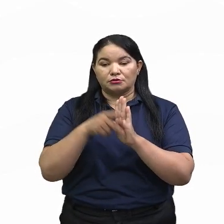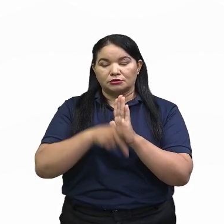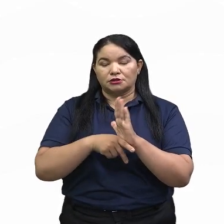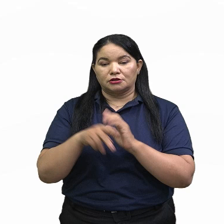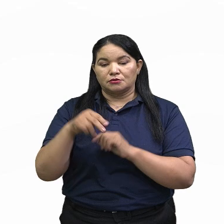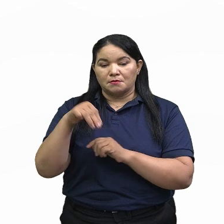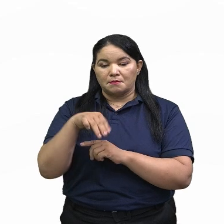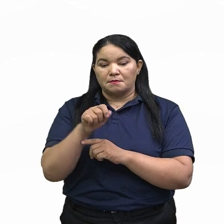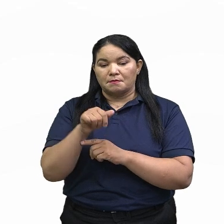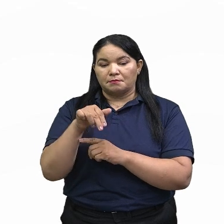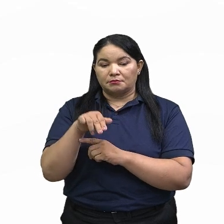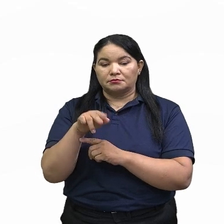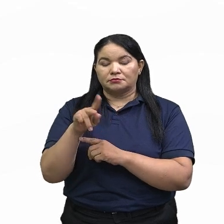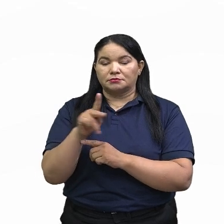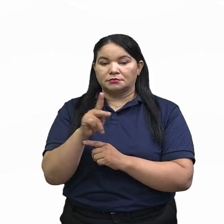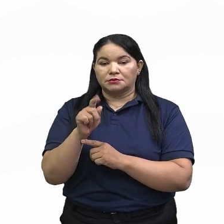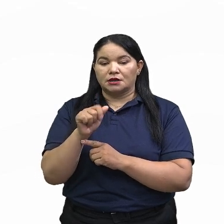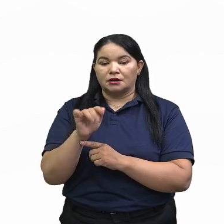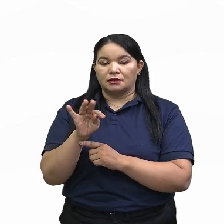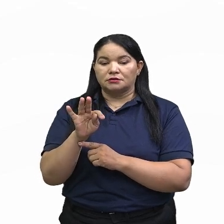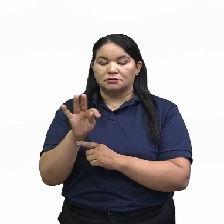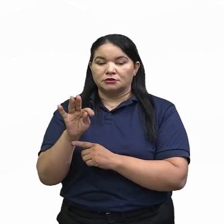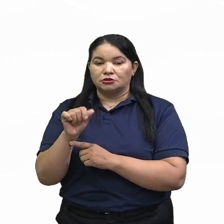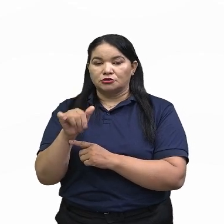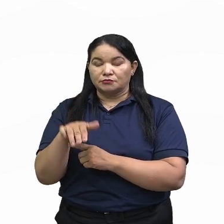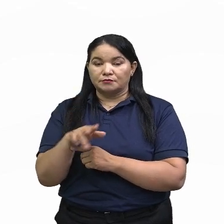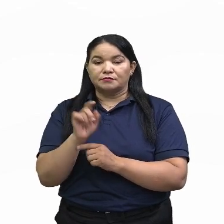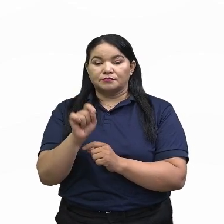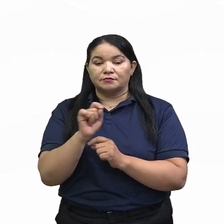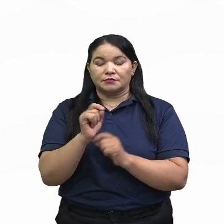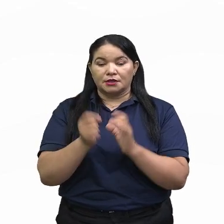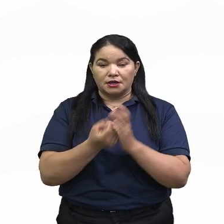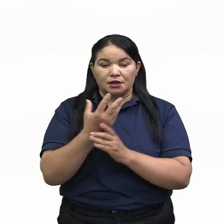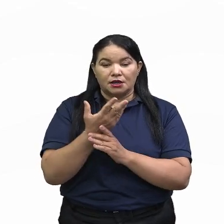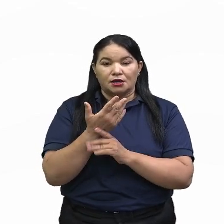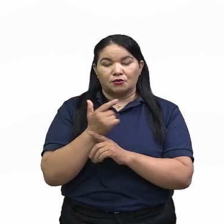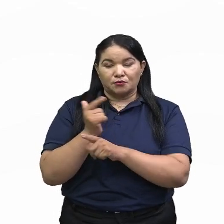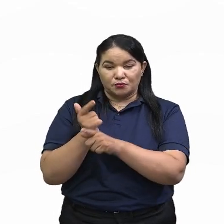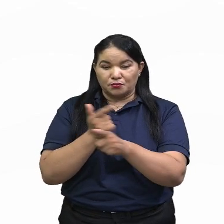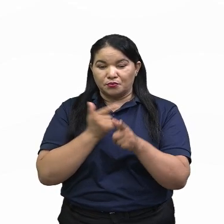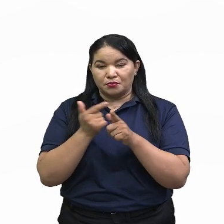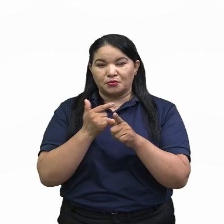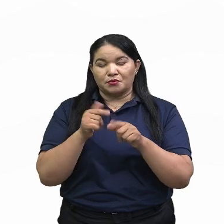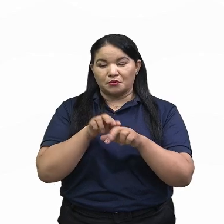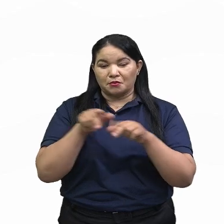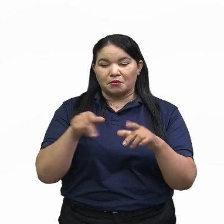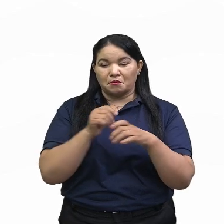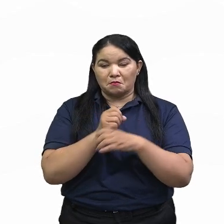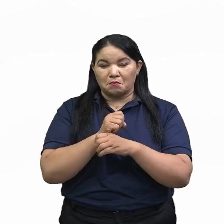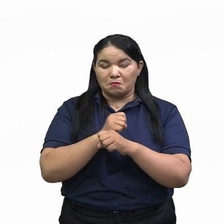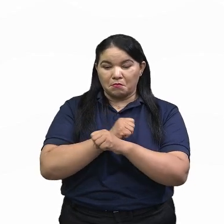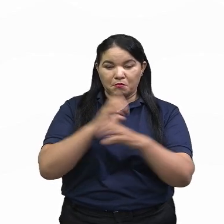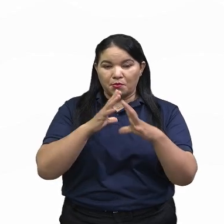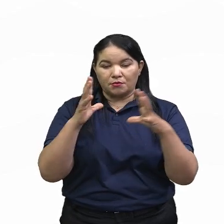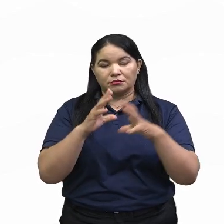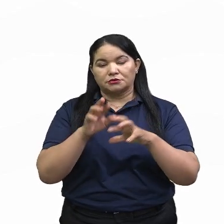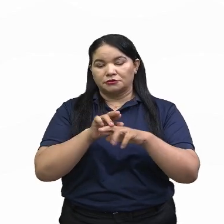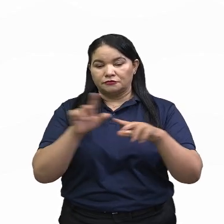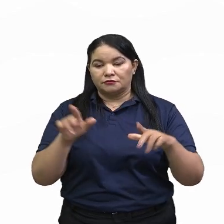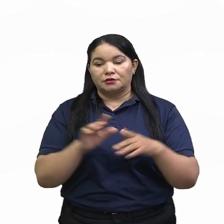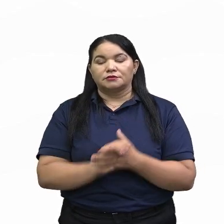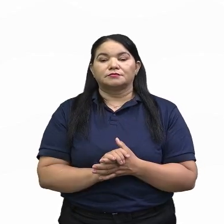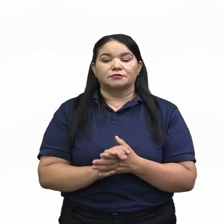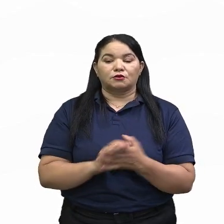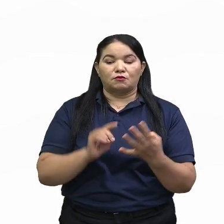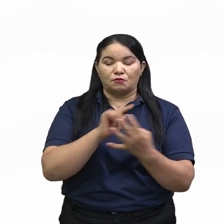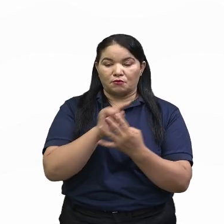Manhattan, criado com o objetivo de construir armas nucleares. Aí, com base nessas 4